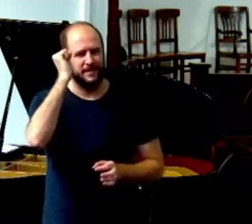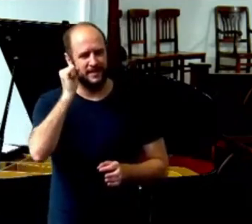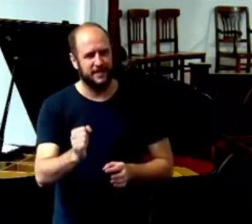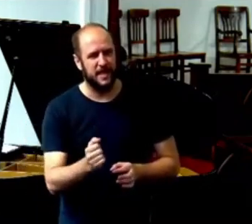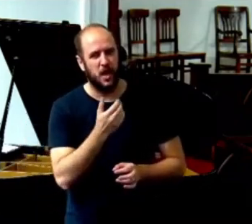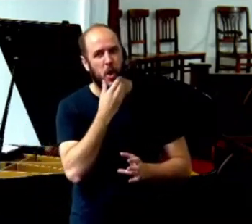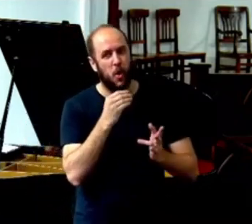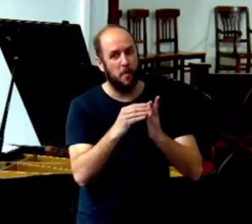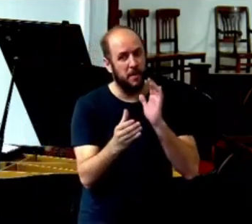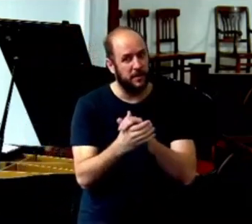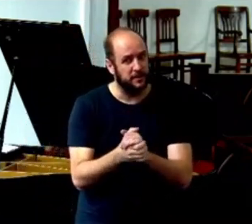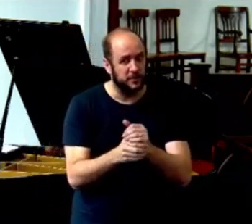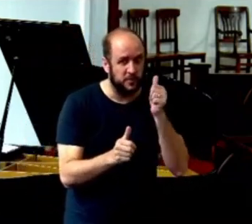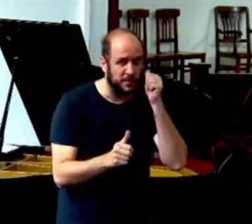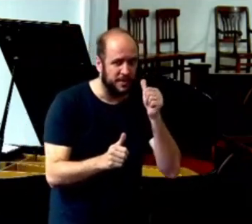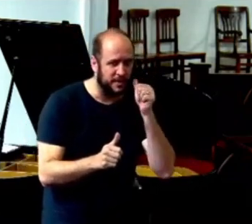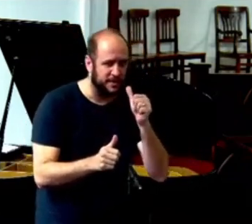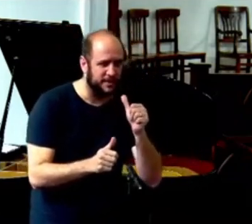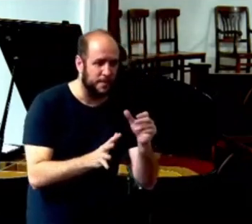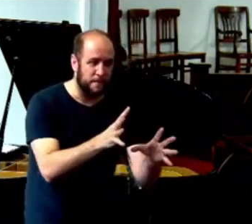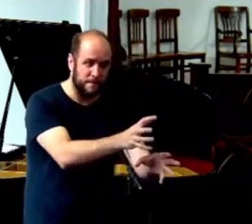o marido de Batseba,